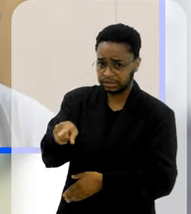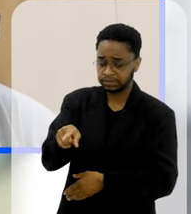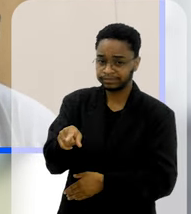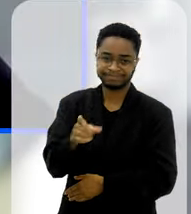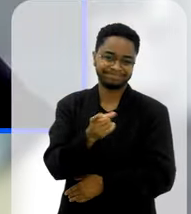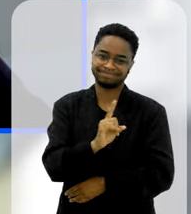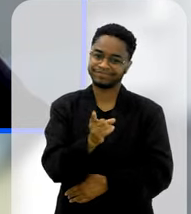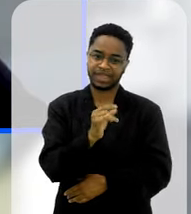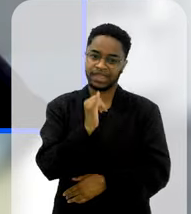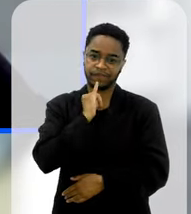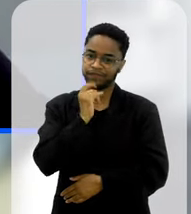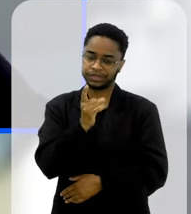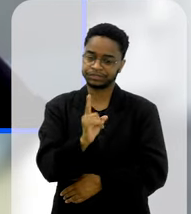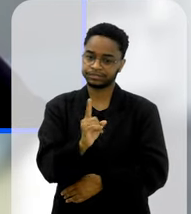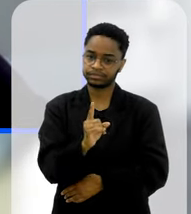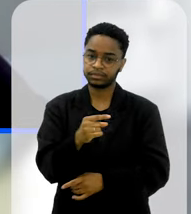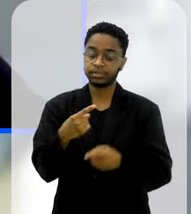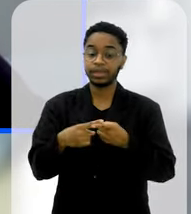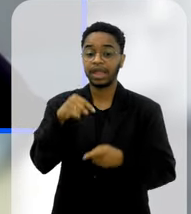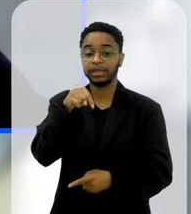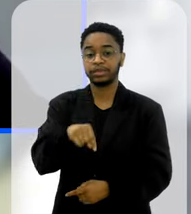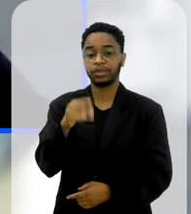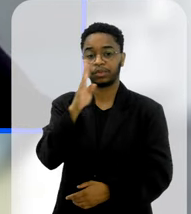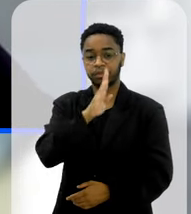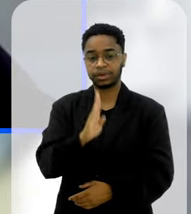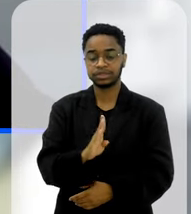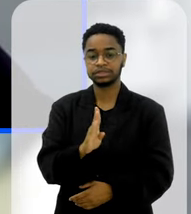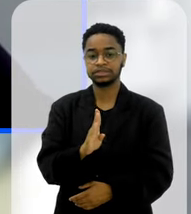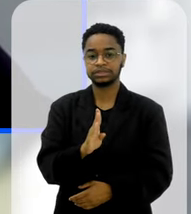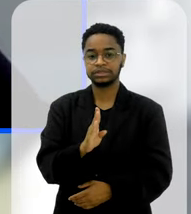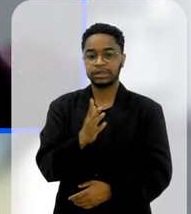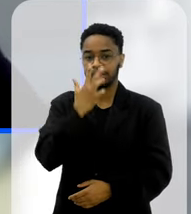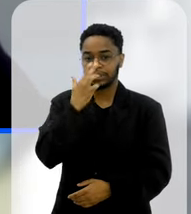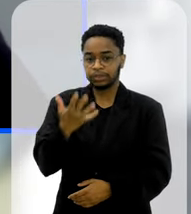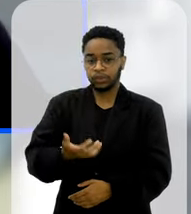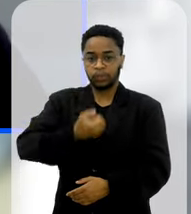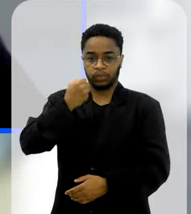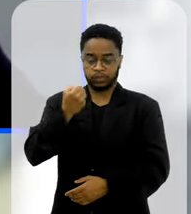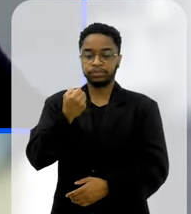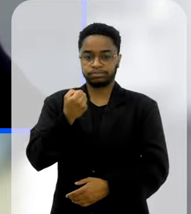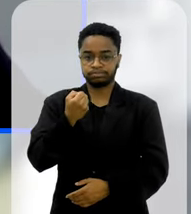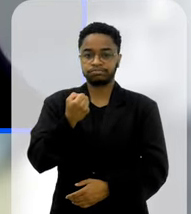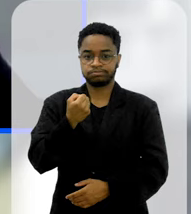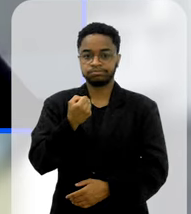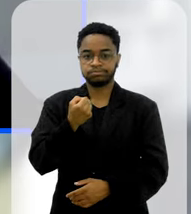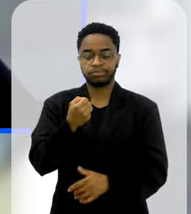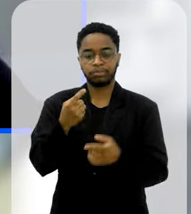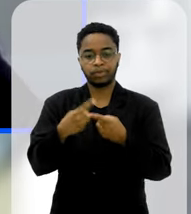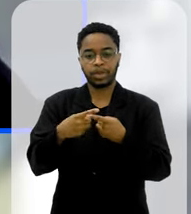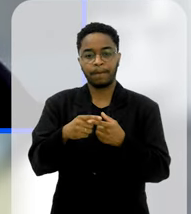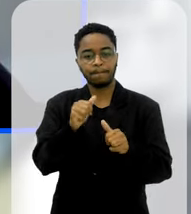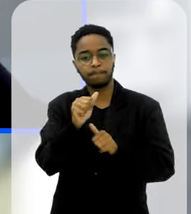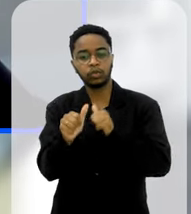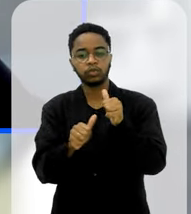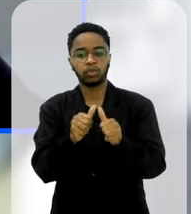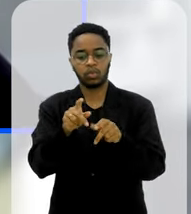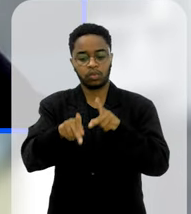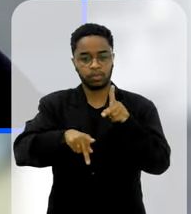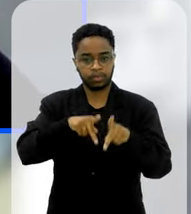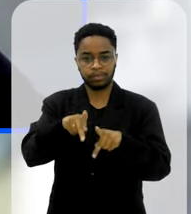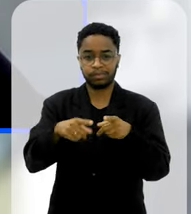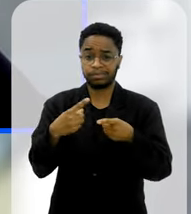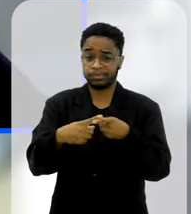seus idosos? Não, infelizmente não. O Brasil foi pego, né, de surpresa dessa